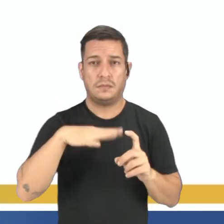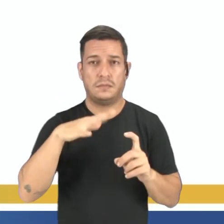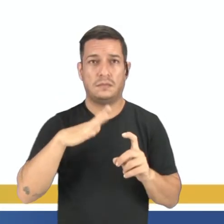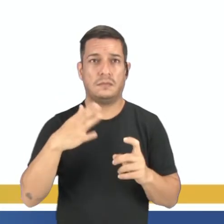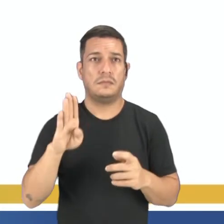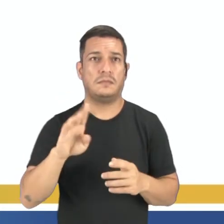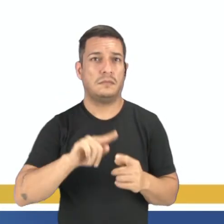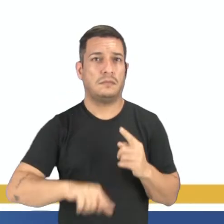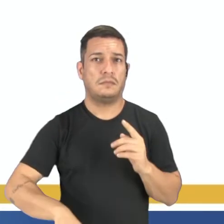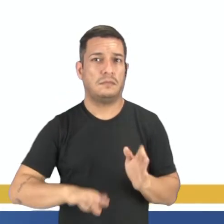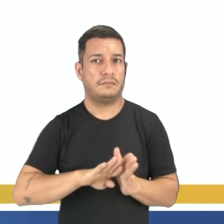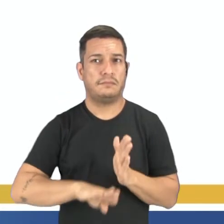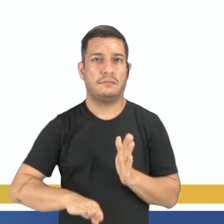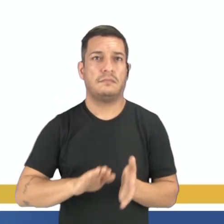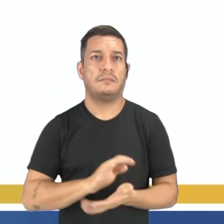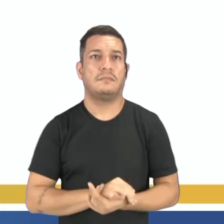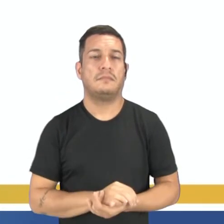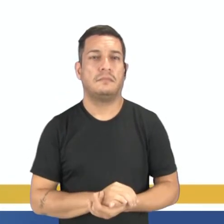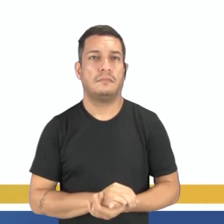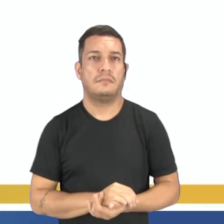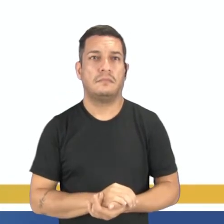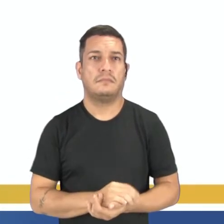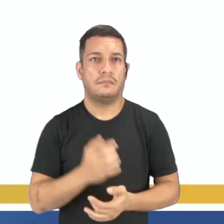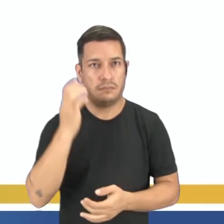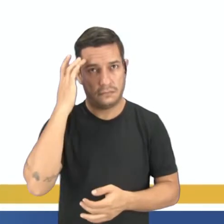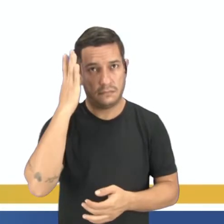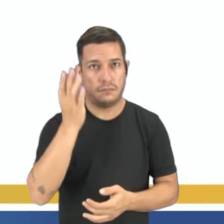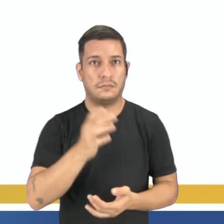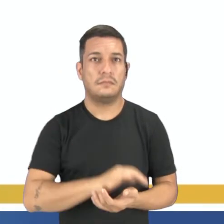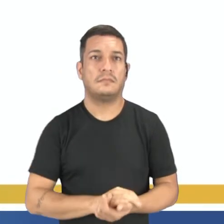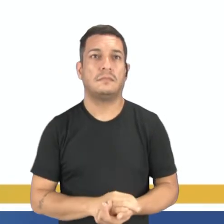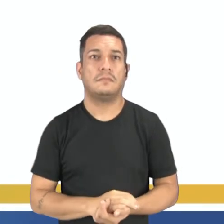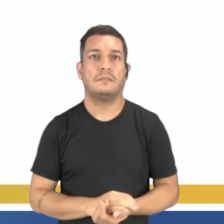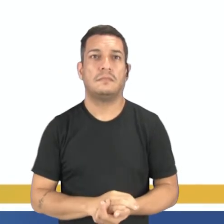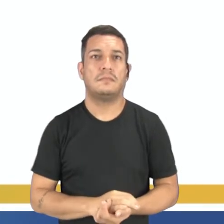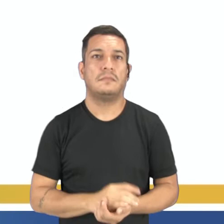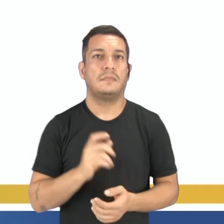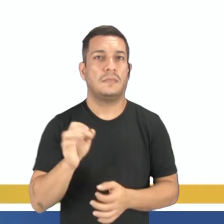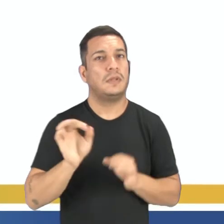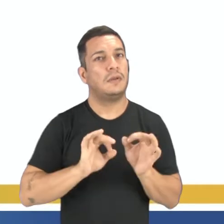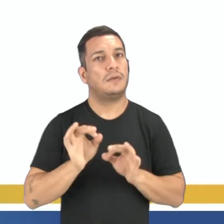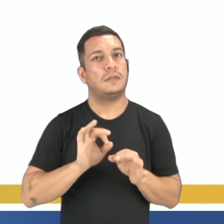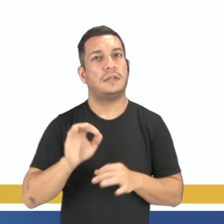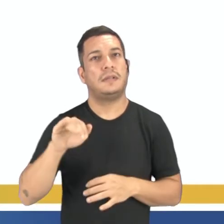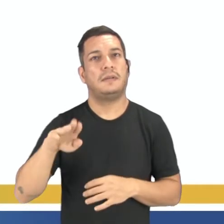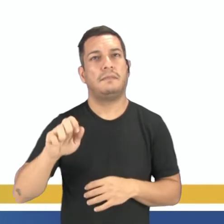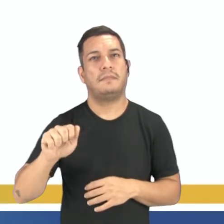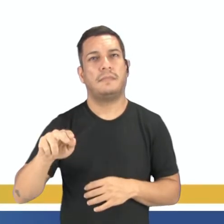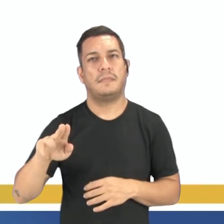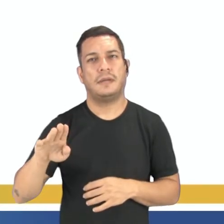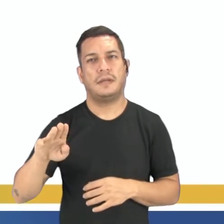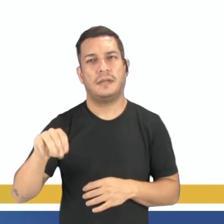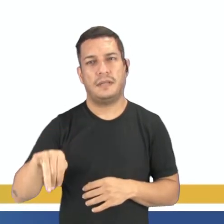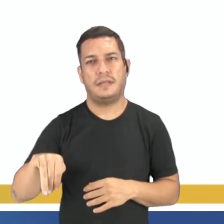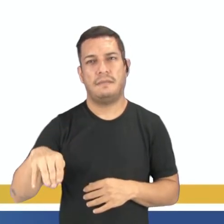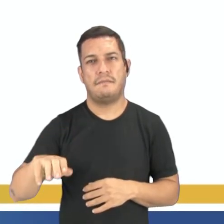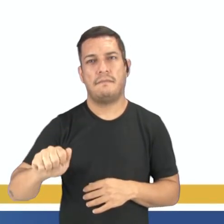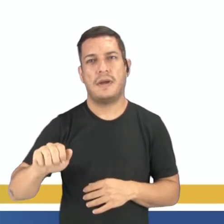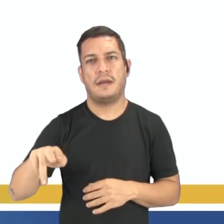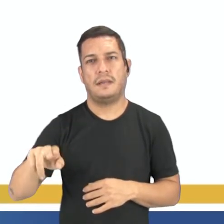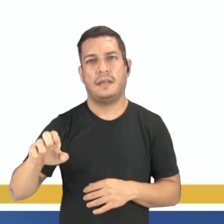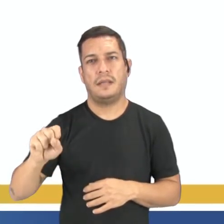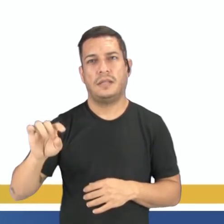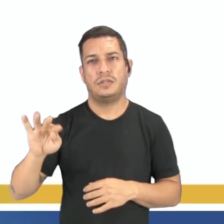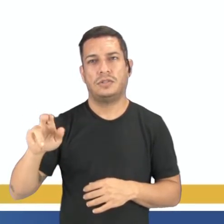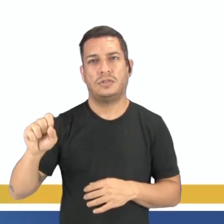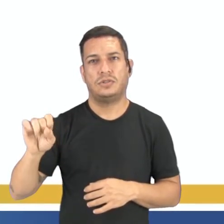E a B é ridículo, isso aí nem em 2019, é uma questão fácil. Fundamentado na ordenação imanentista. Não